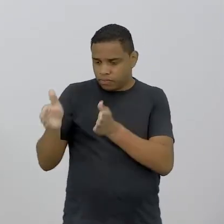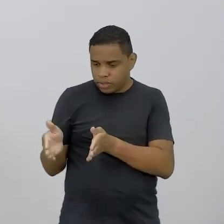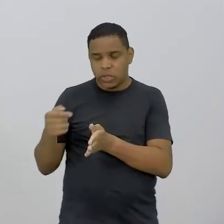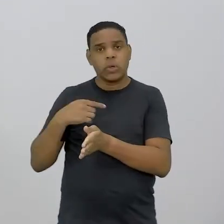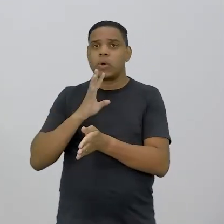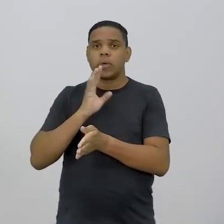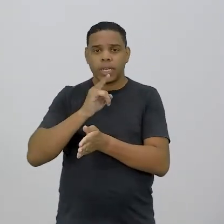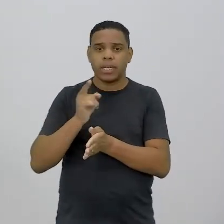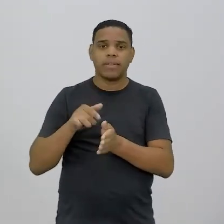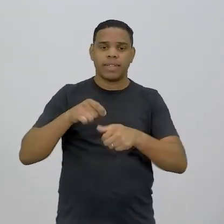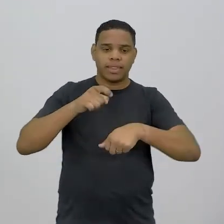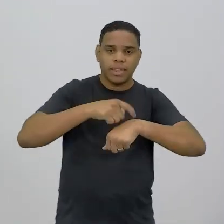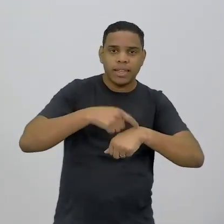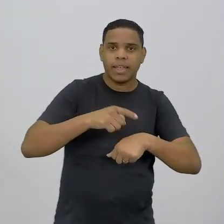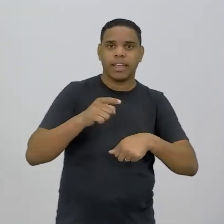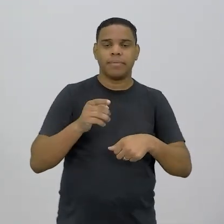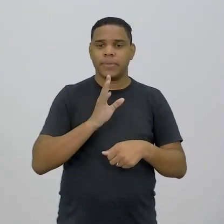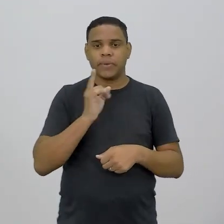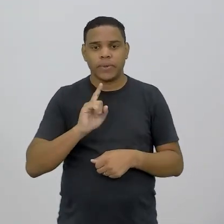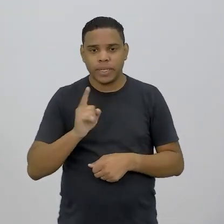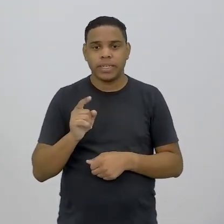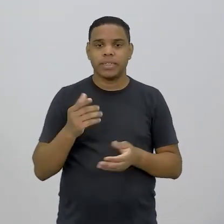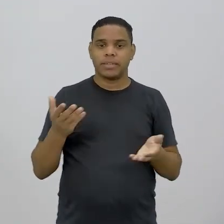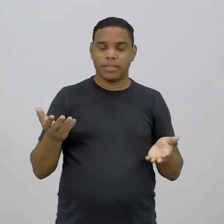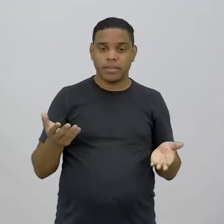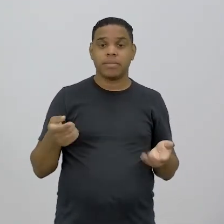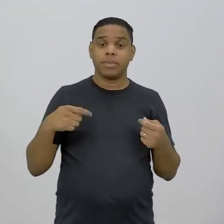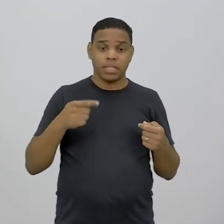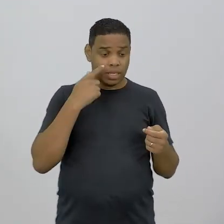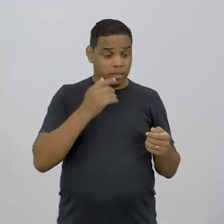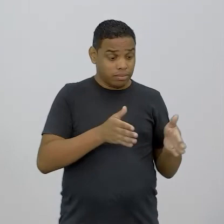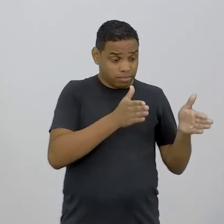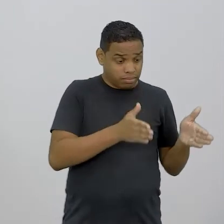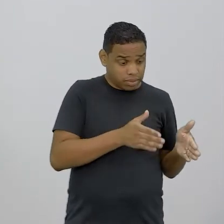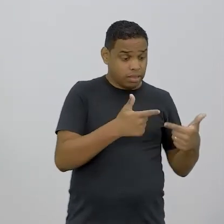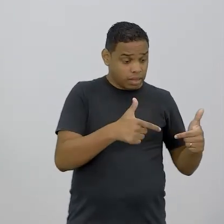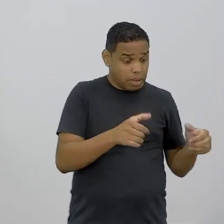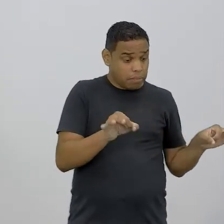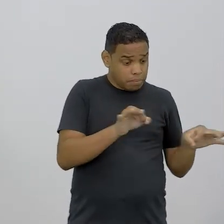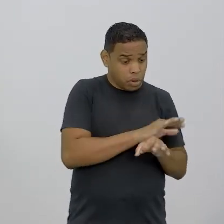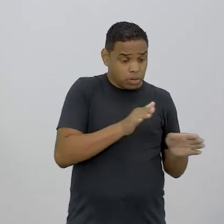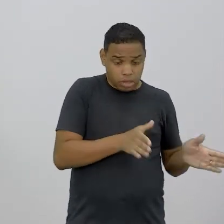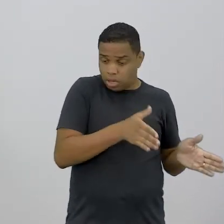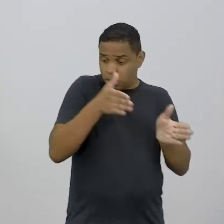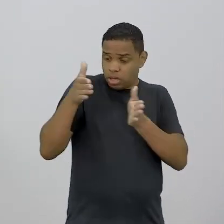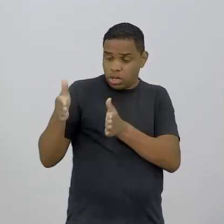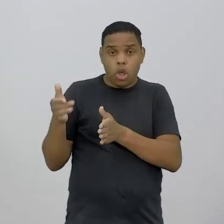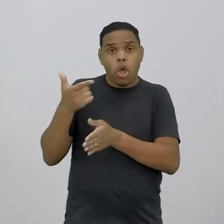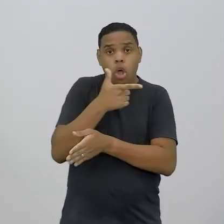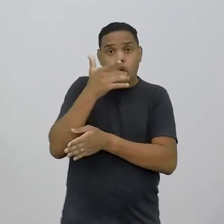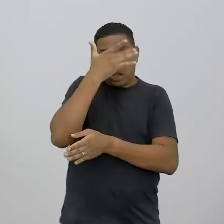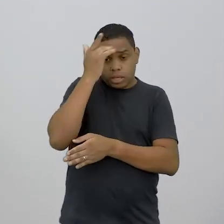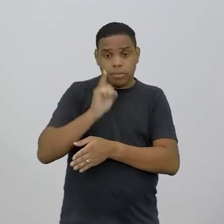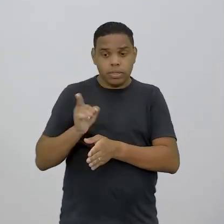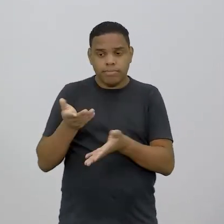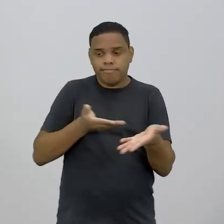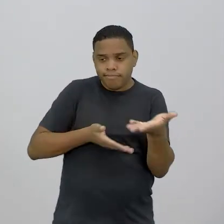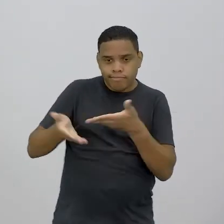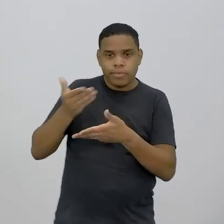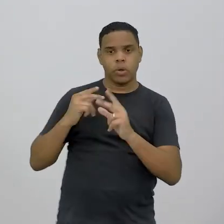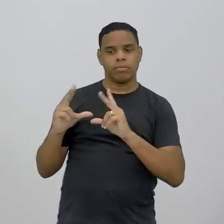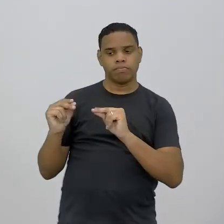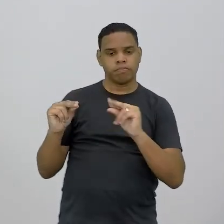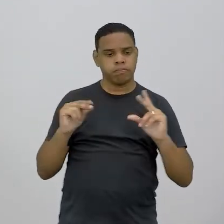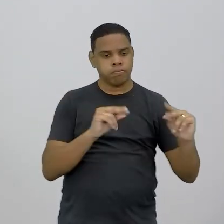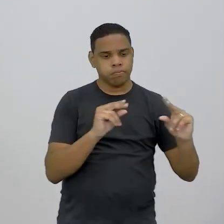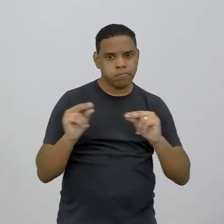enfim, capacidade de conhecer para as pessoas, elas precisam então necessariamente se relacionar com as outras